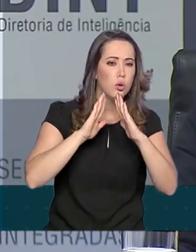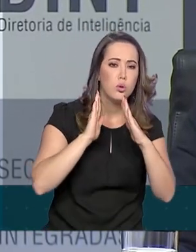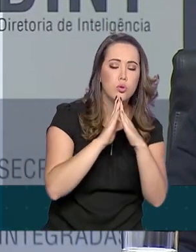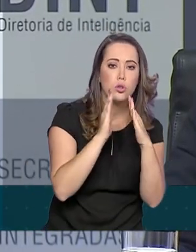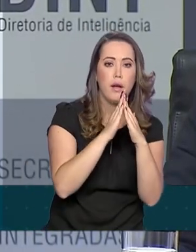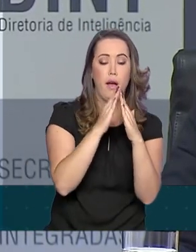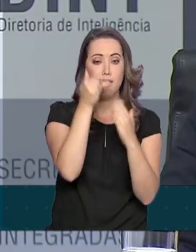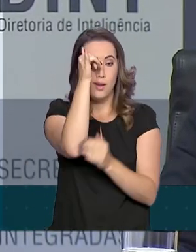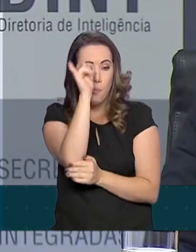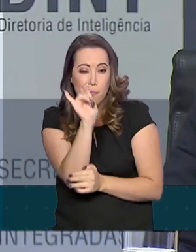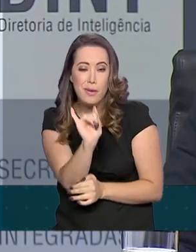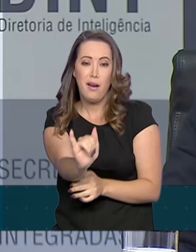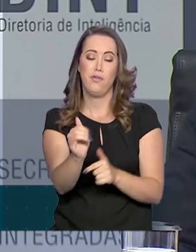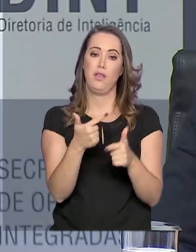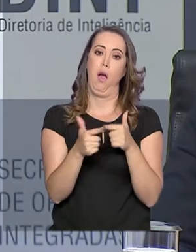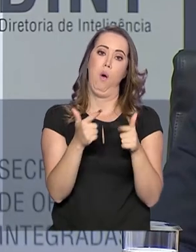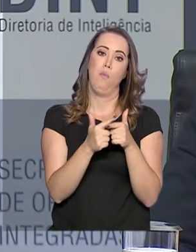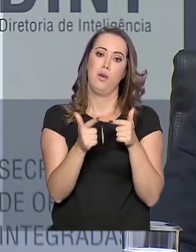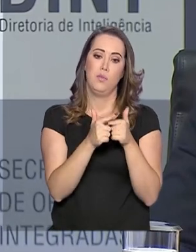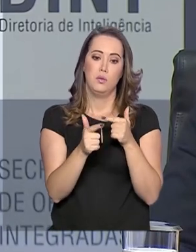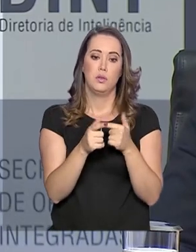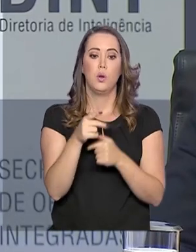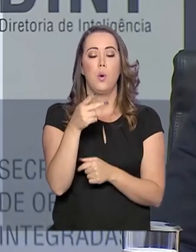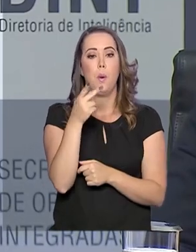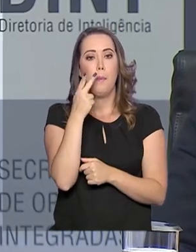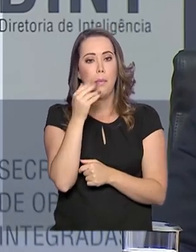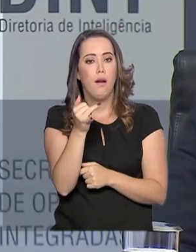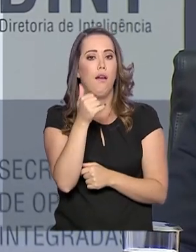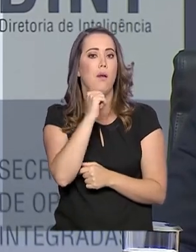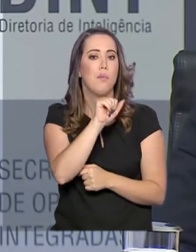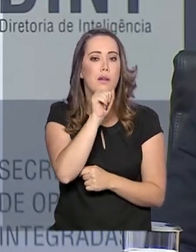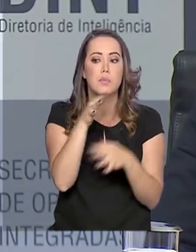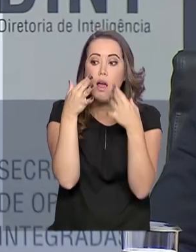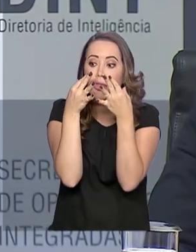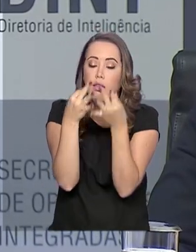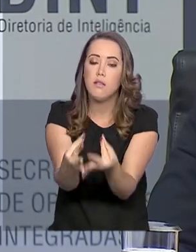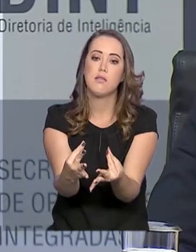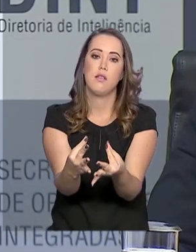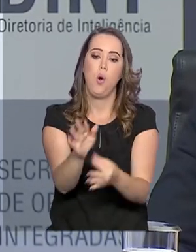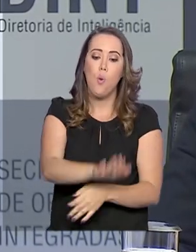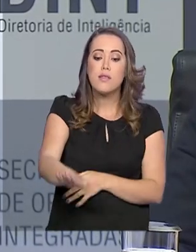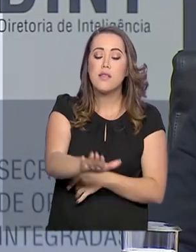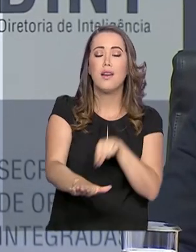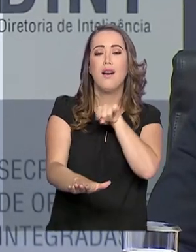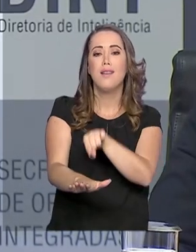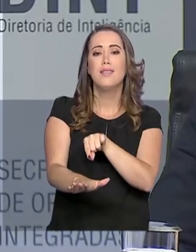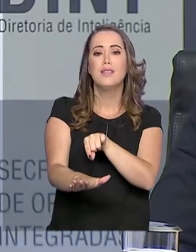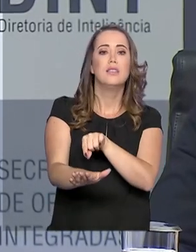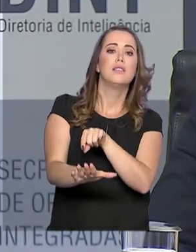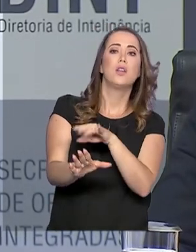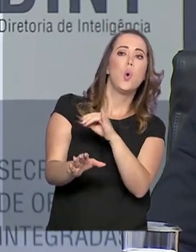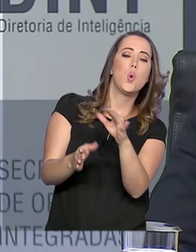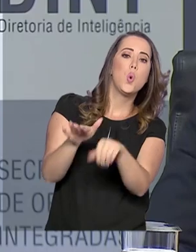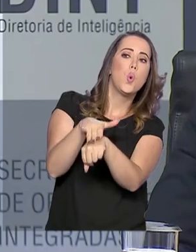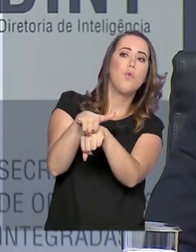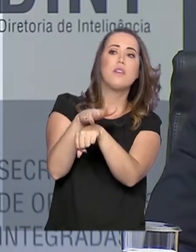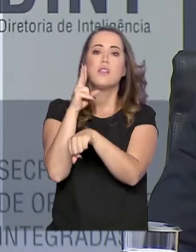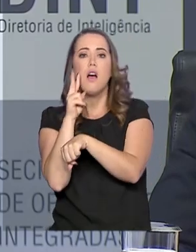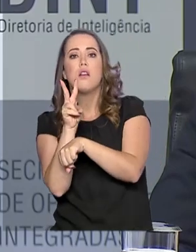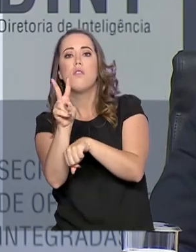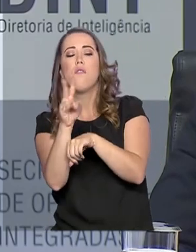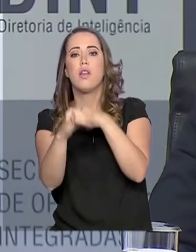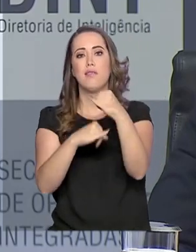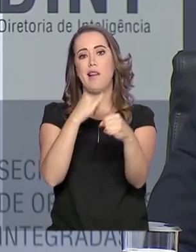preventivo é fundamental. Os pais têm que ter atenção com o que as suas crianças estão vendo,